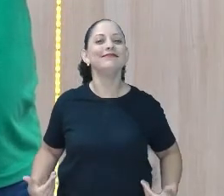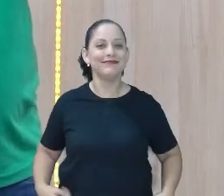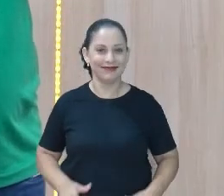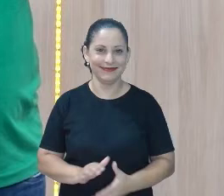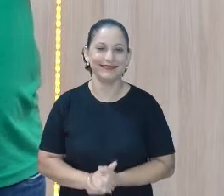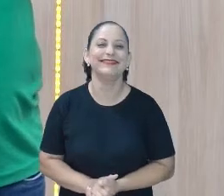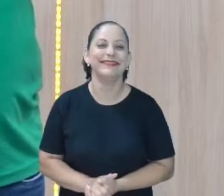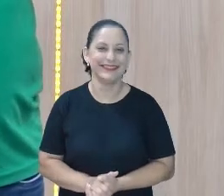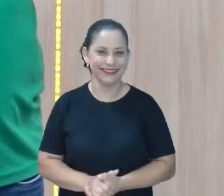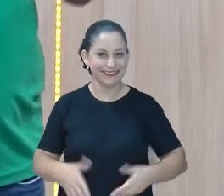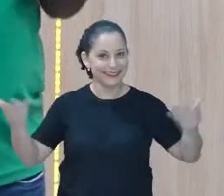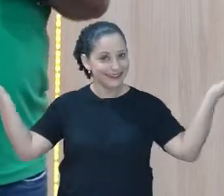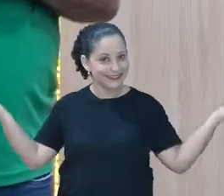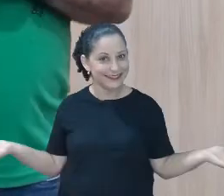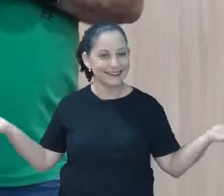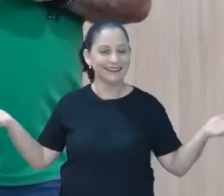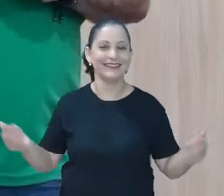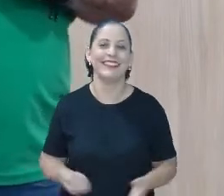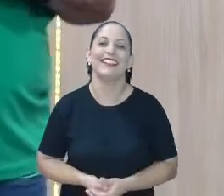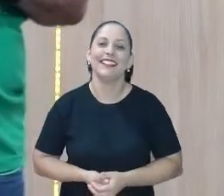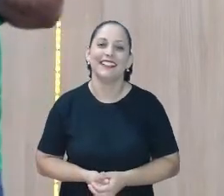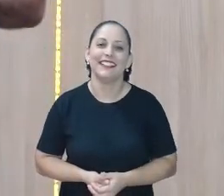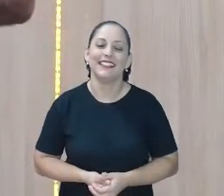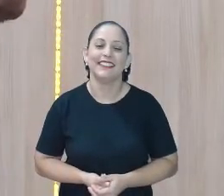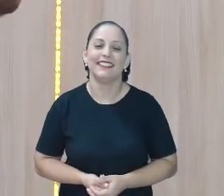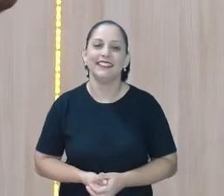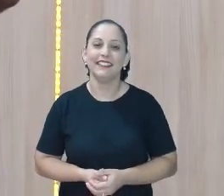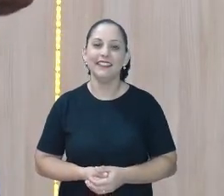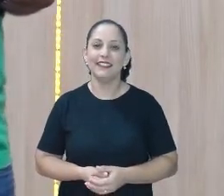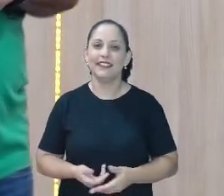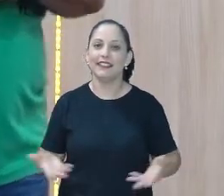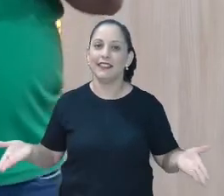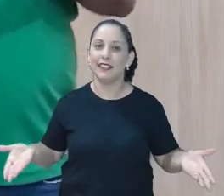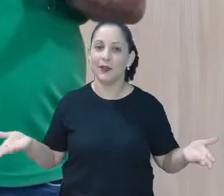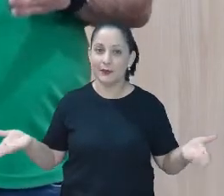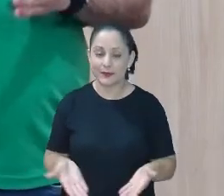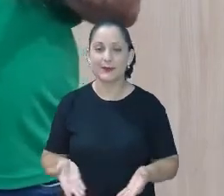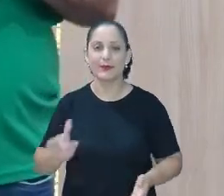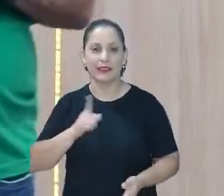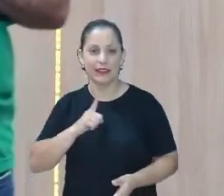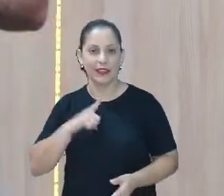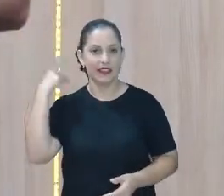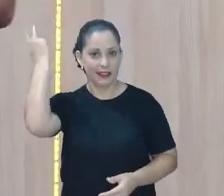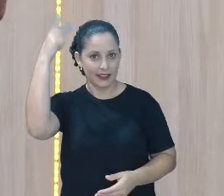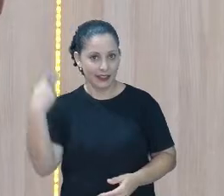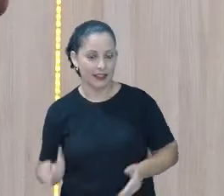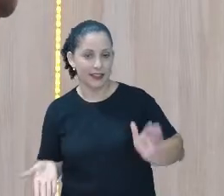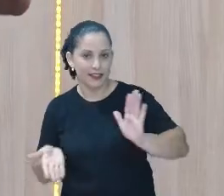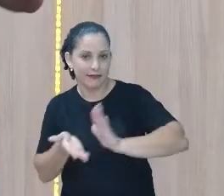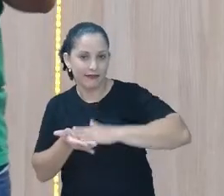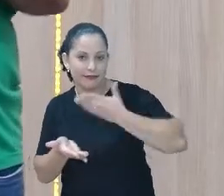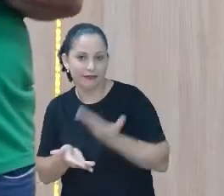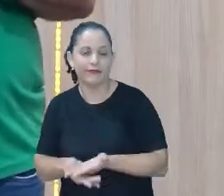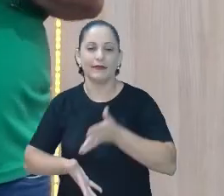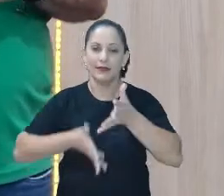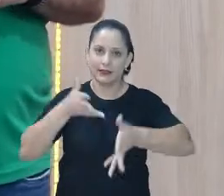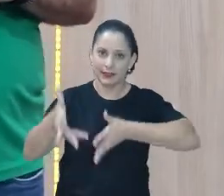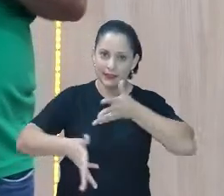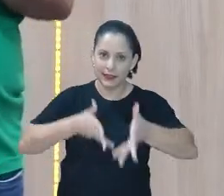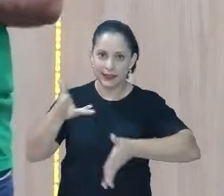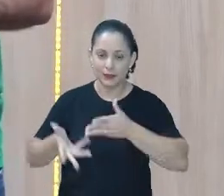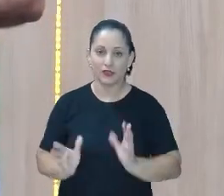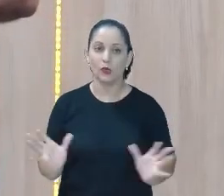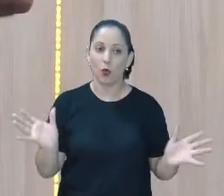cantinho. Faz teu nome aí, Késia. É isso aí. Então, nesse sentido, né, Késia, junto com todos e todas,